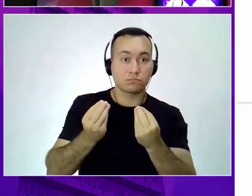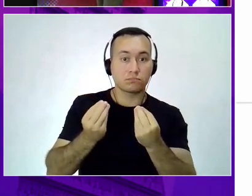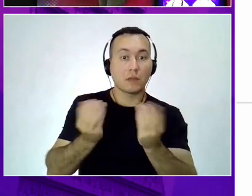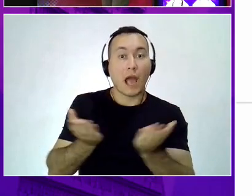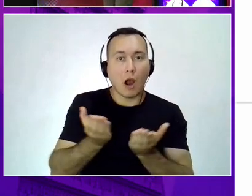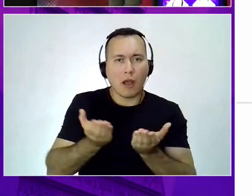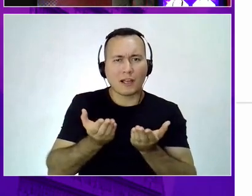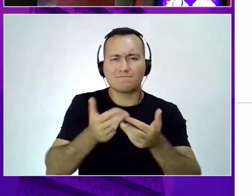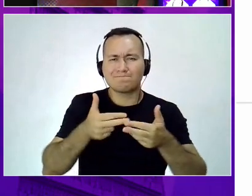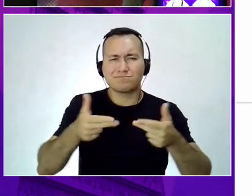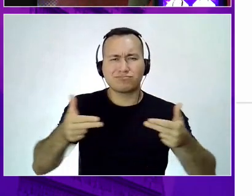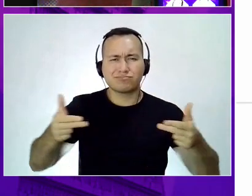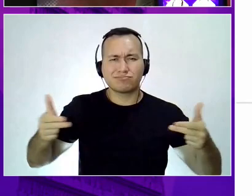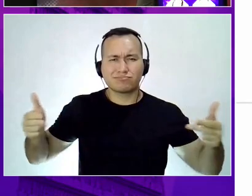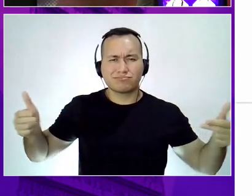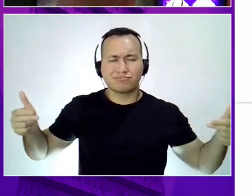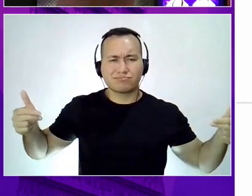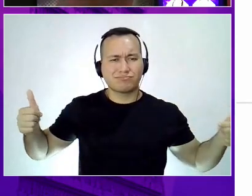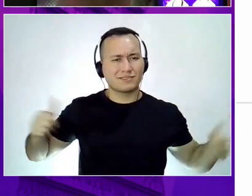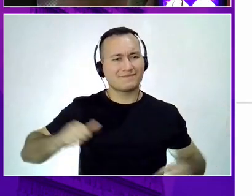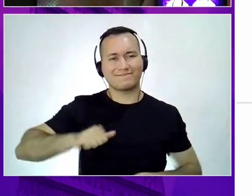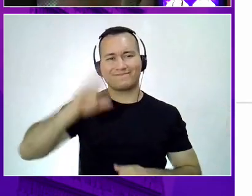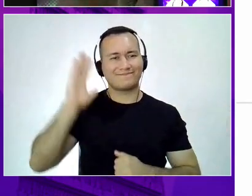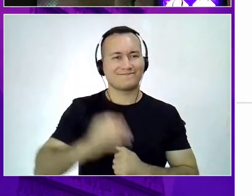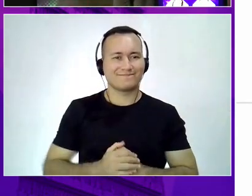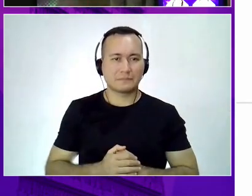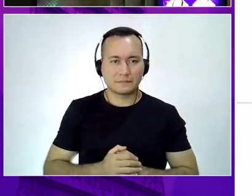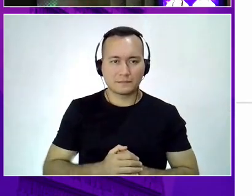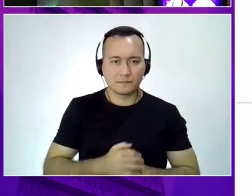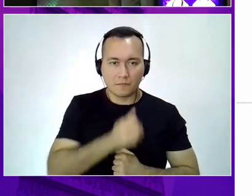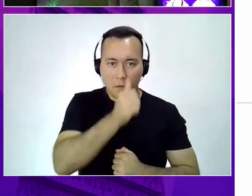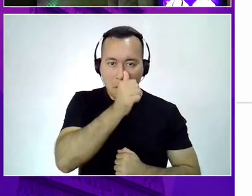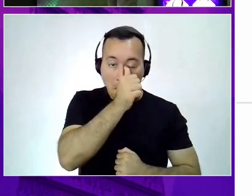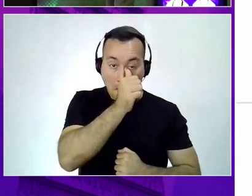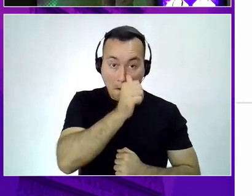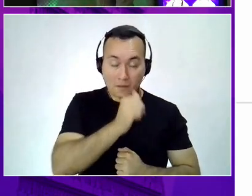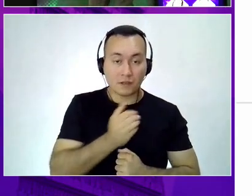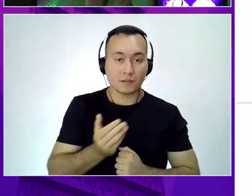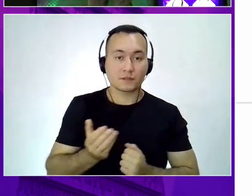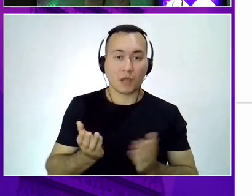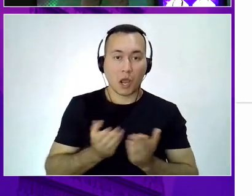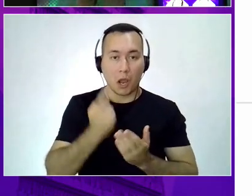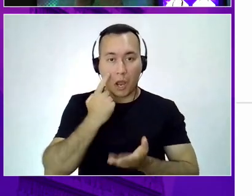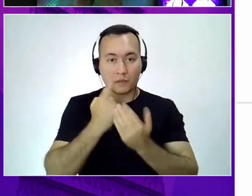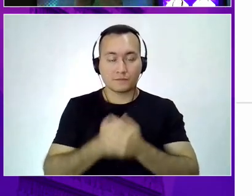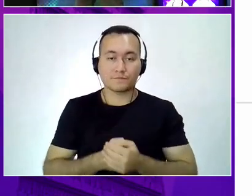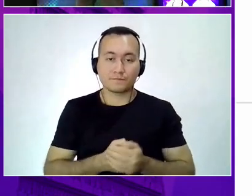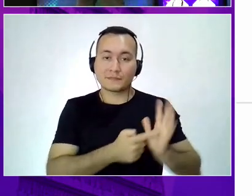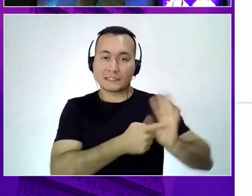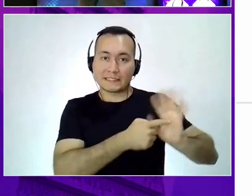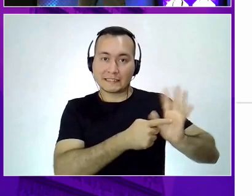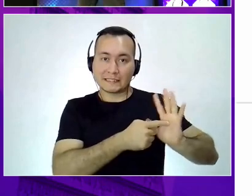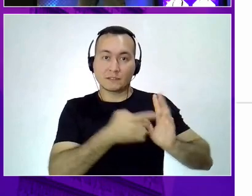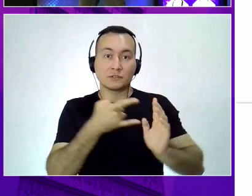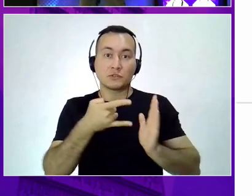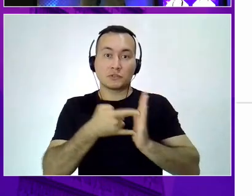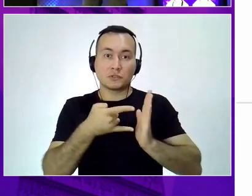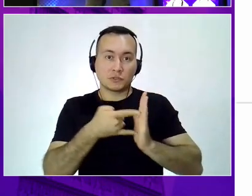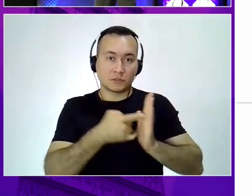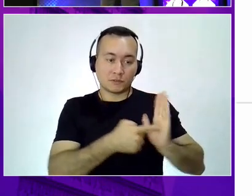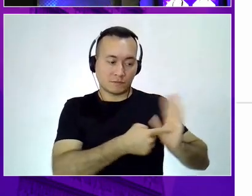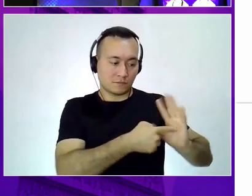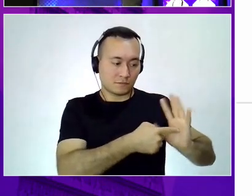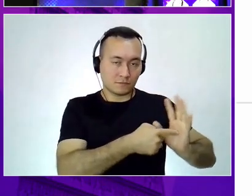tem durante o desenvolvimento na máquina do dev, a gente executa mais atividades, mais coisas para poder validar se a aplicação está funcionando ou